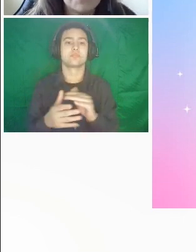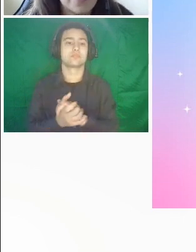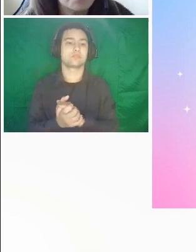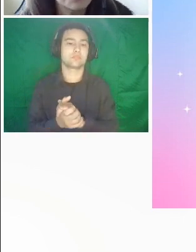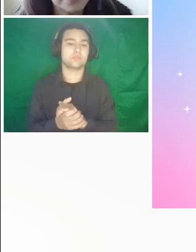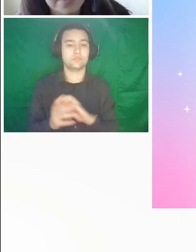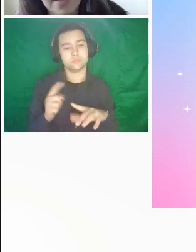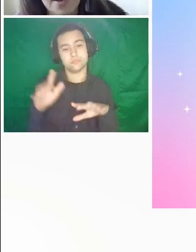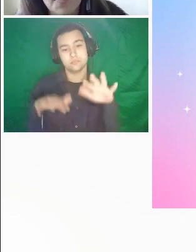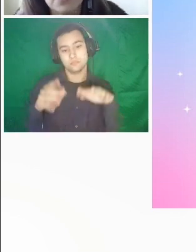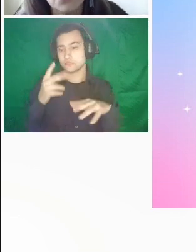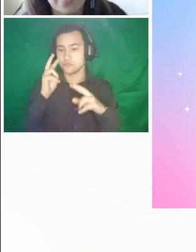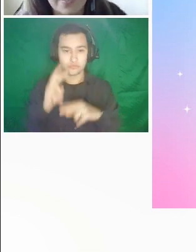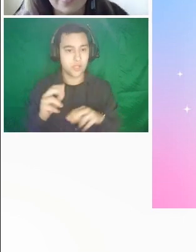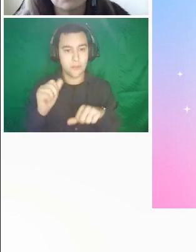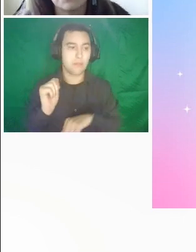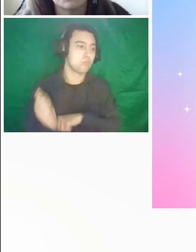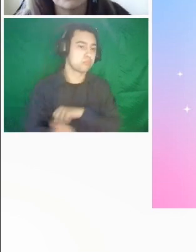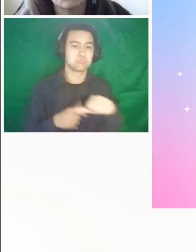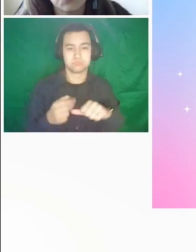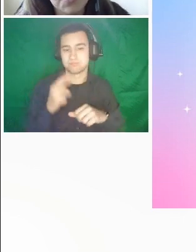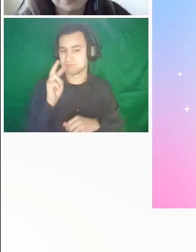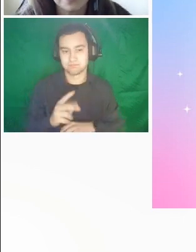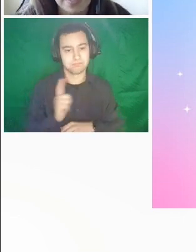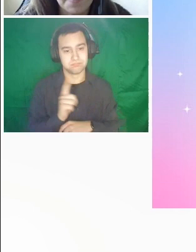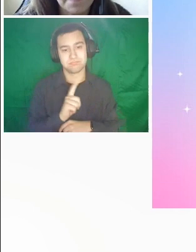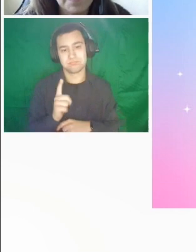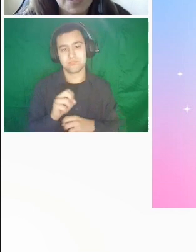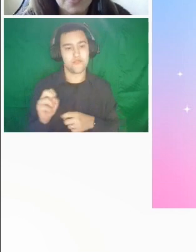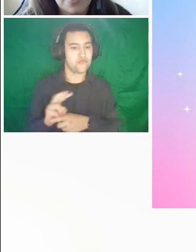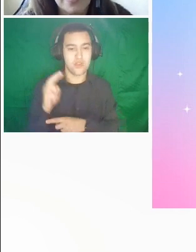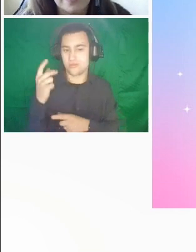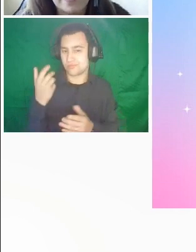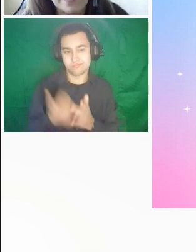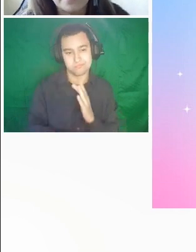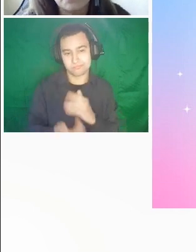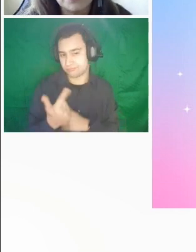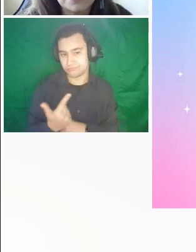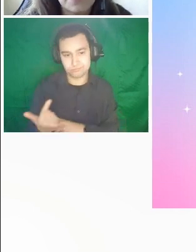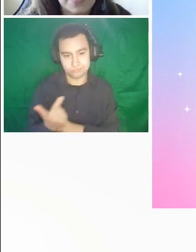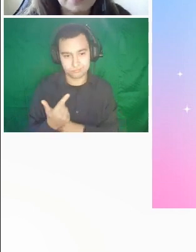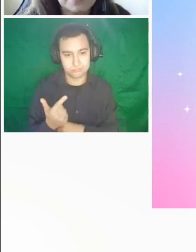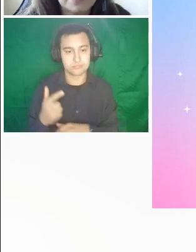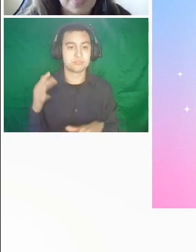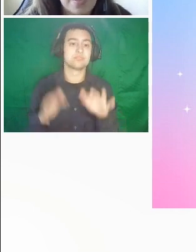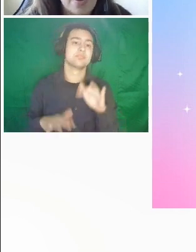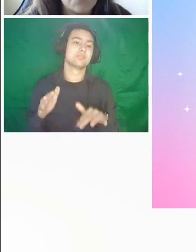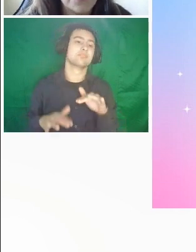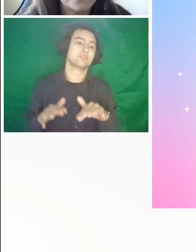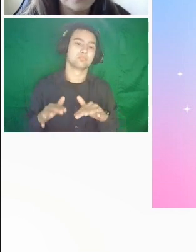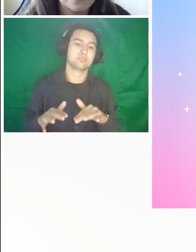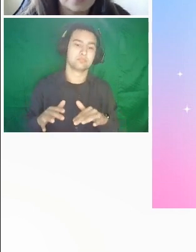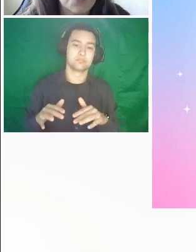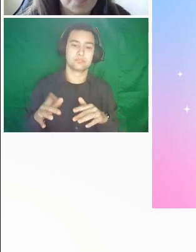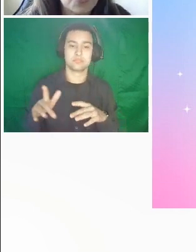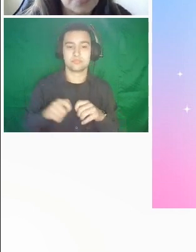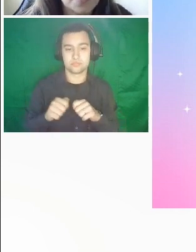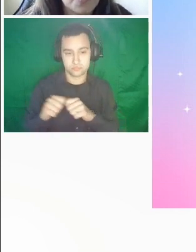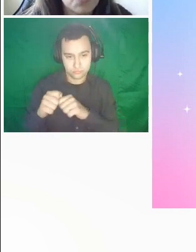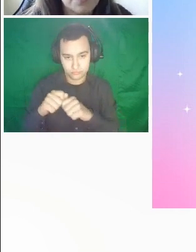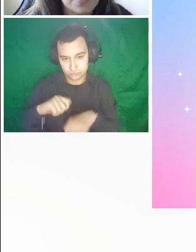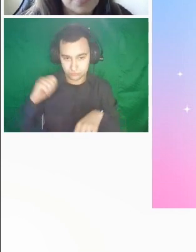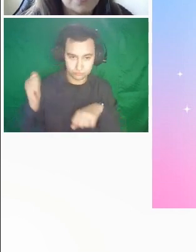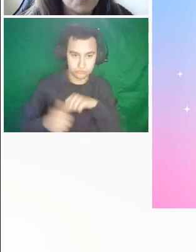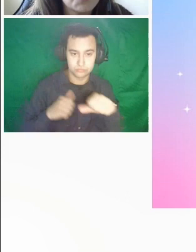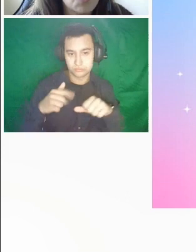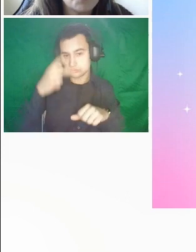aí não se vê a mudança realmente agregando valor em todo o sistema eh muitas vezes ao fazer as transformações